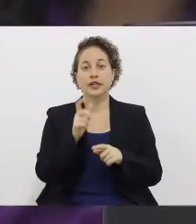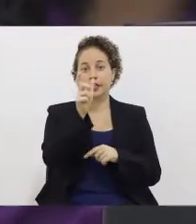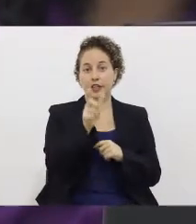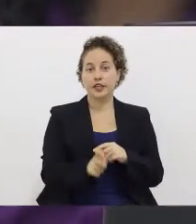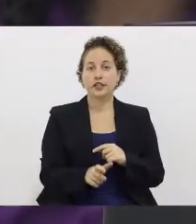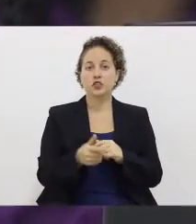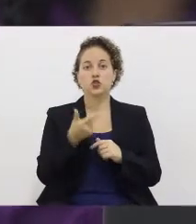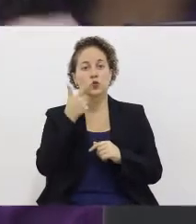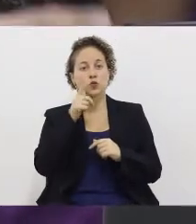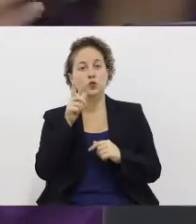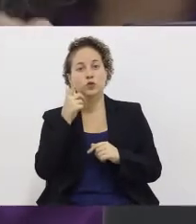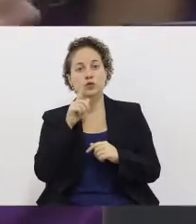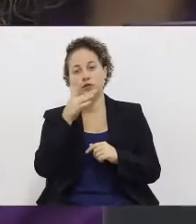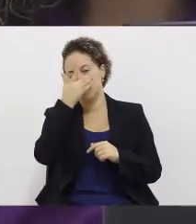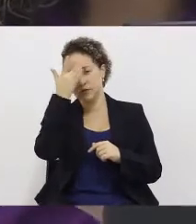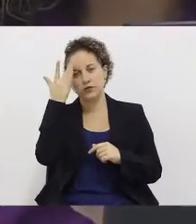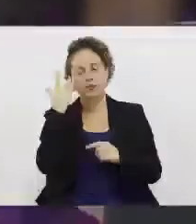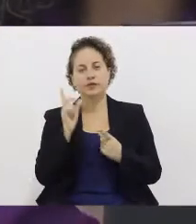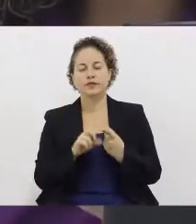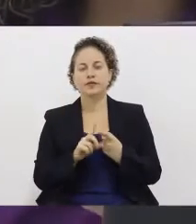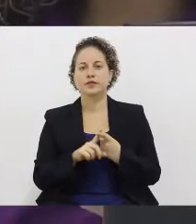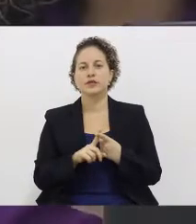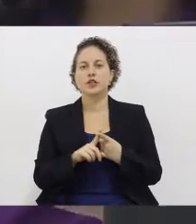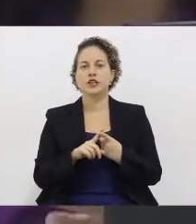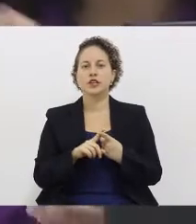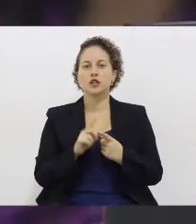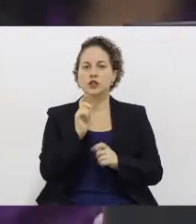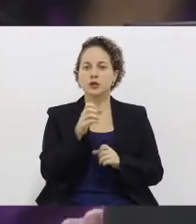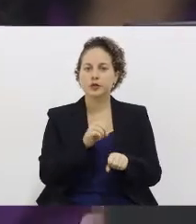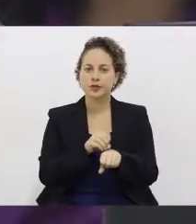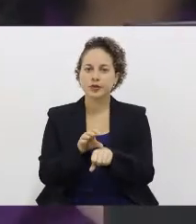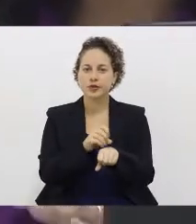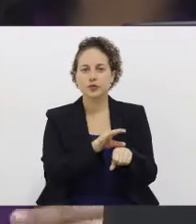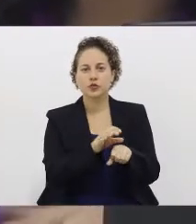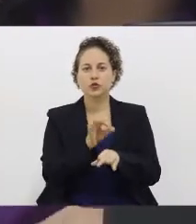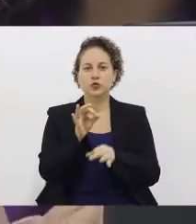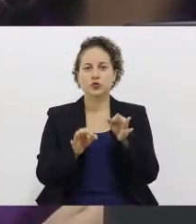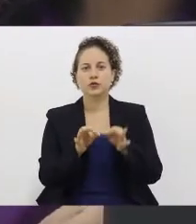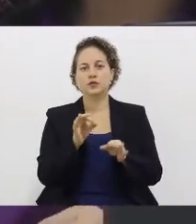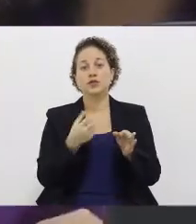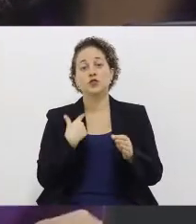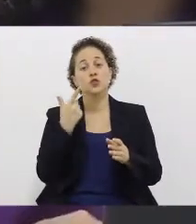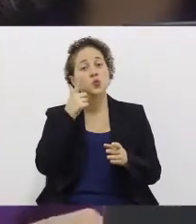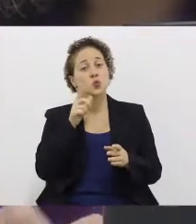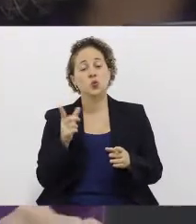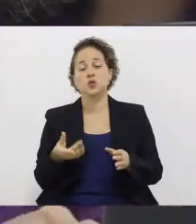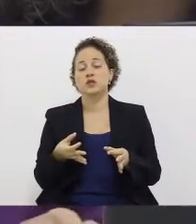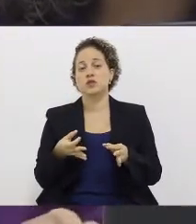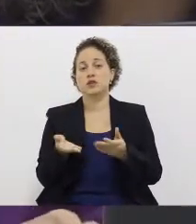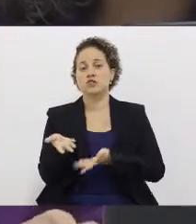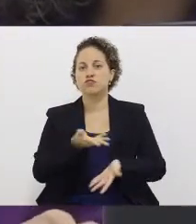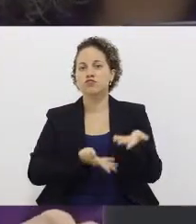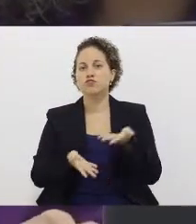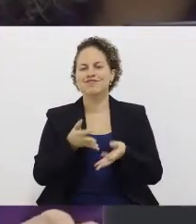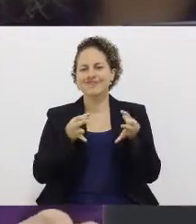o atendimento deles. Se esses canais de distribuição não existissem, talvez não se conseguisse atender os clientes da maneira correta.